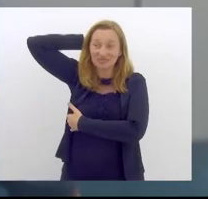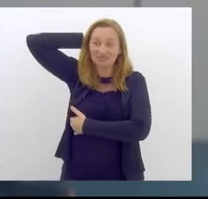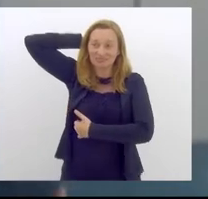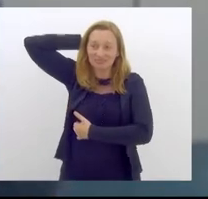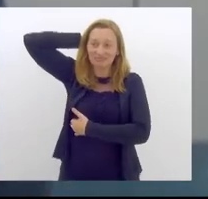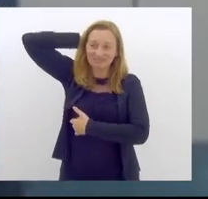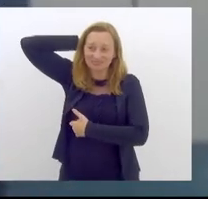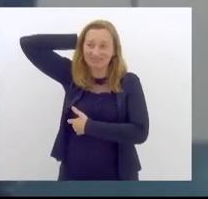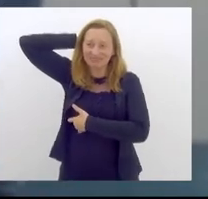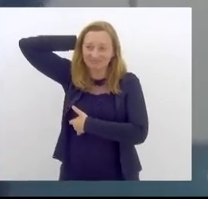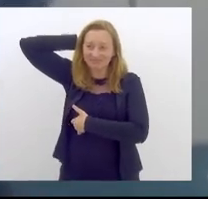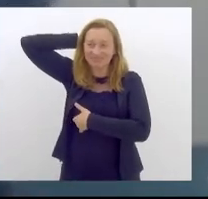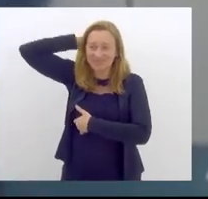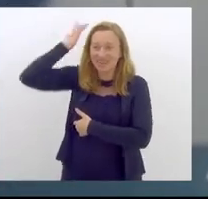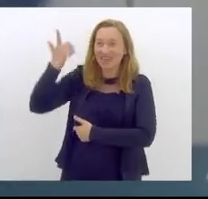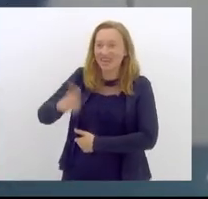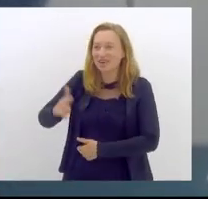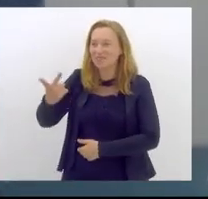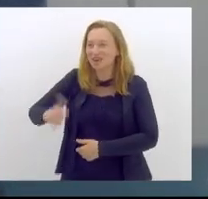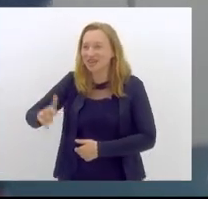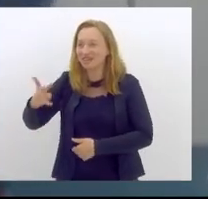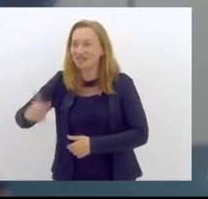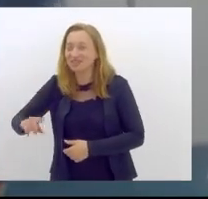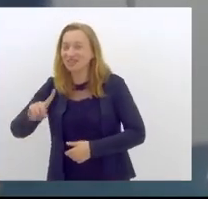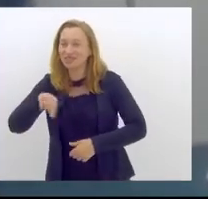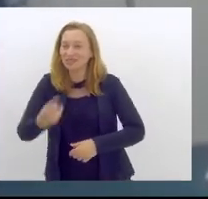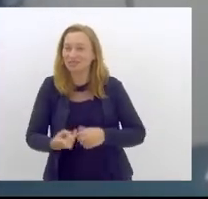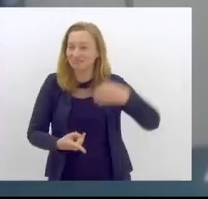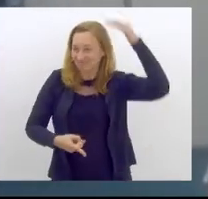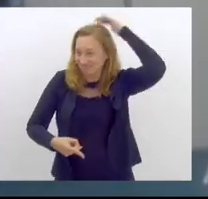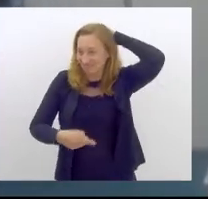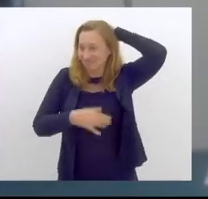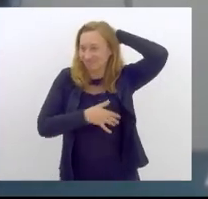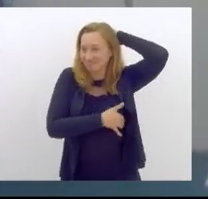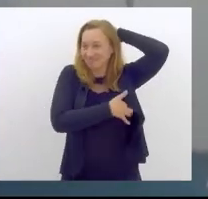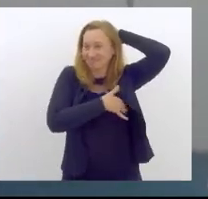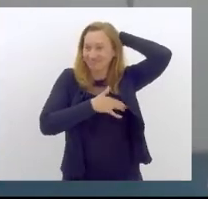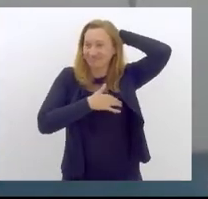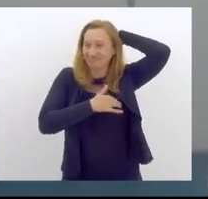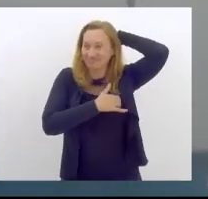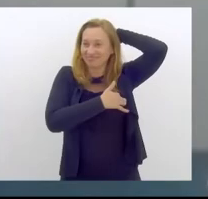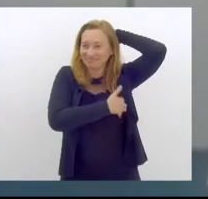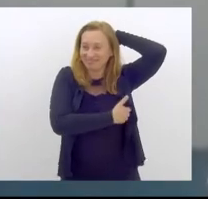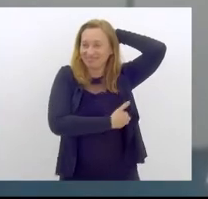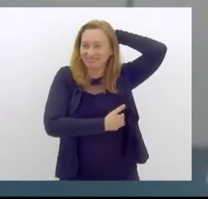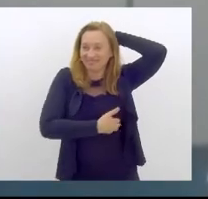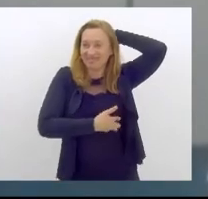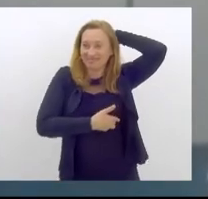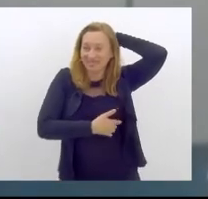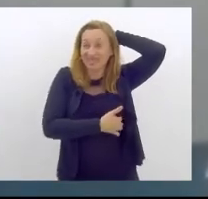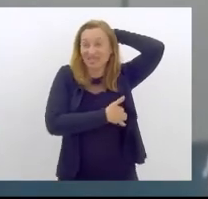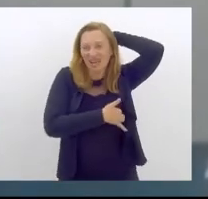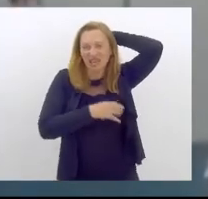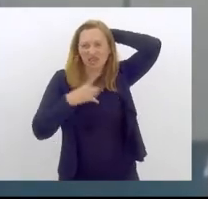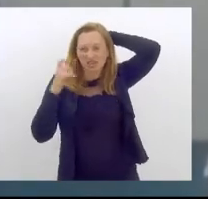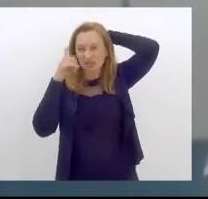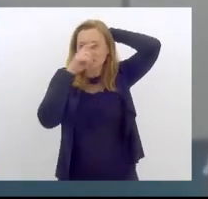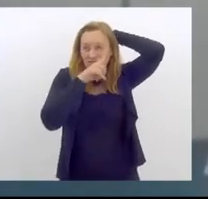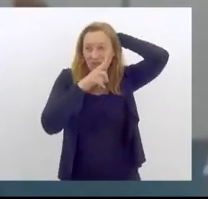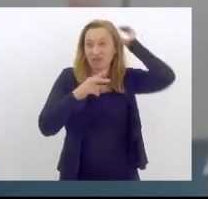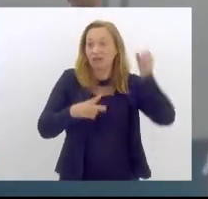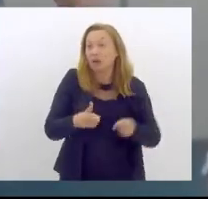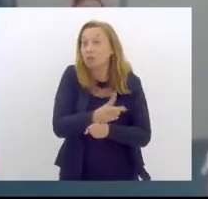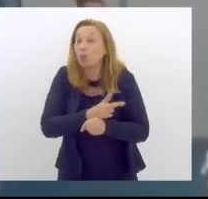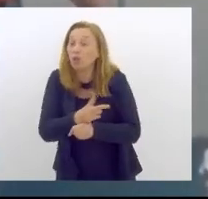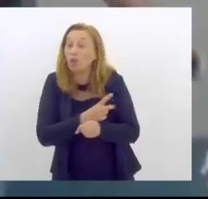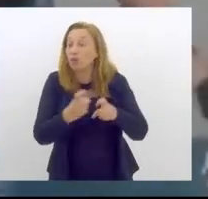repita o processo igual do outro lado se algo estiver meio alterado procure